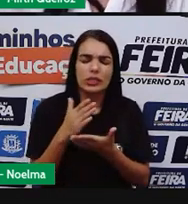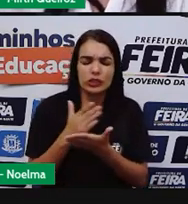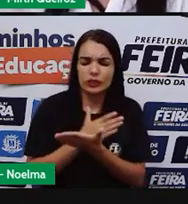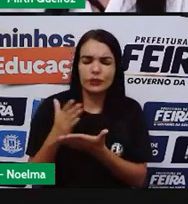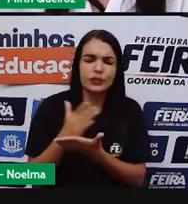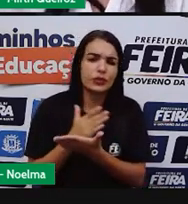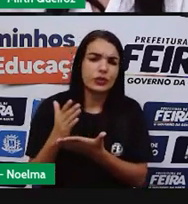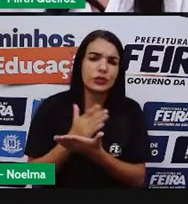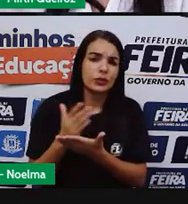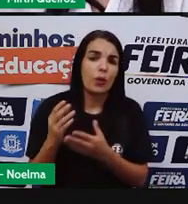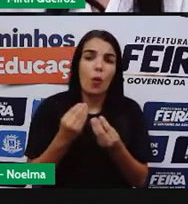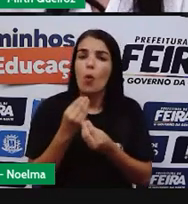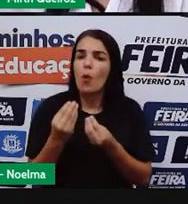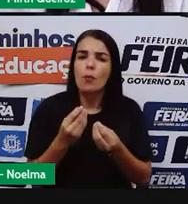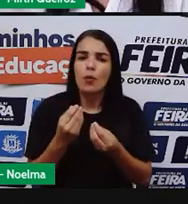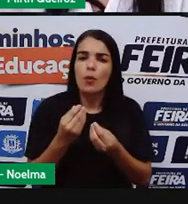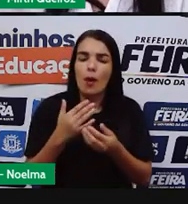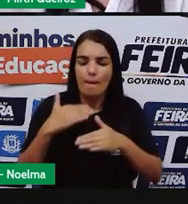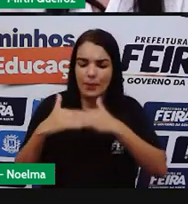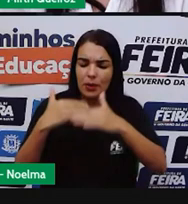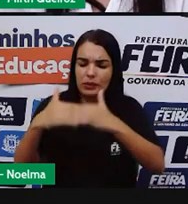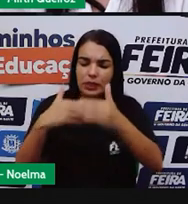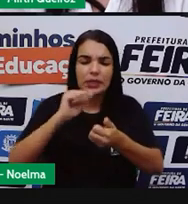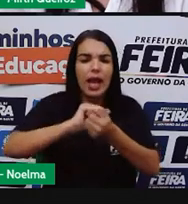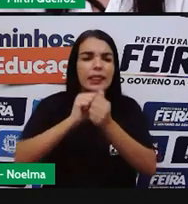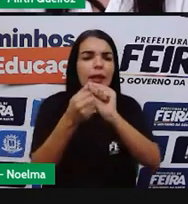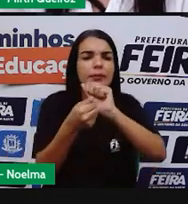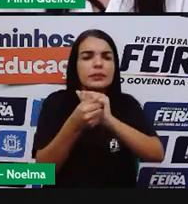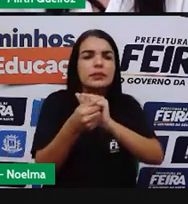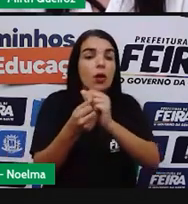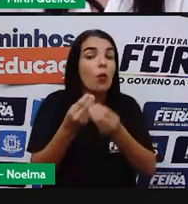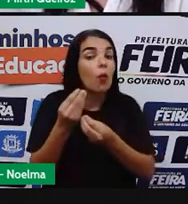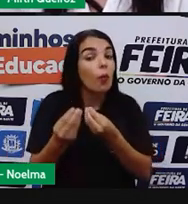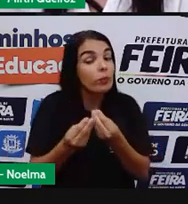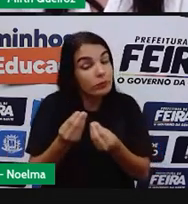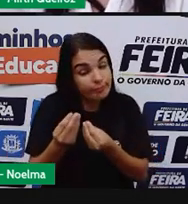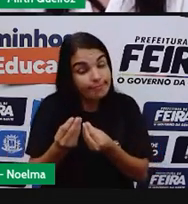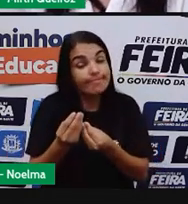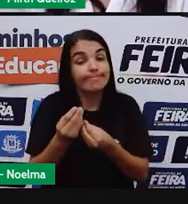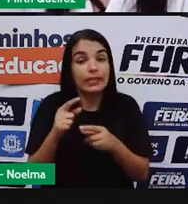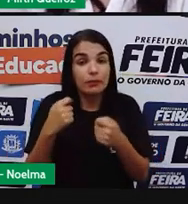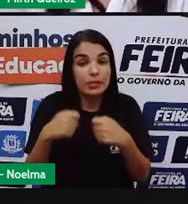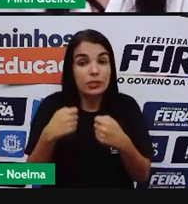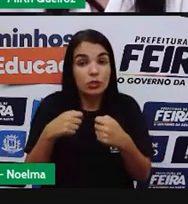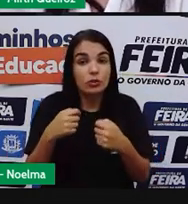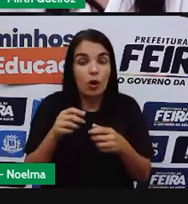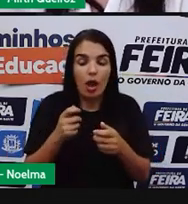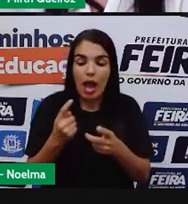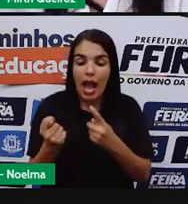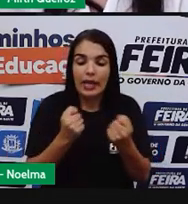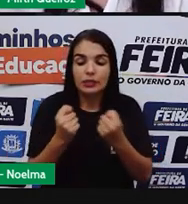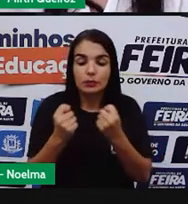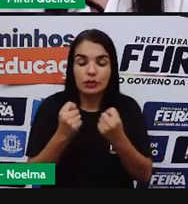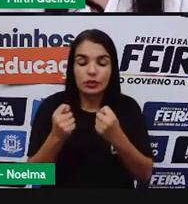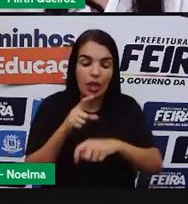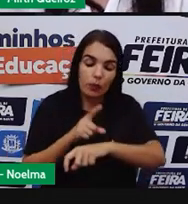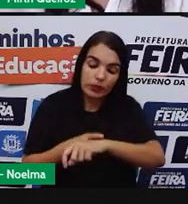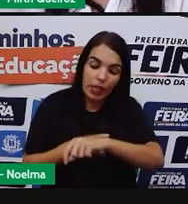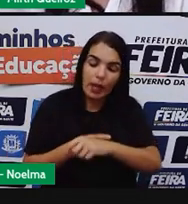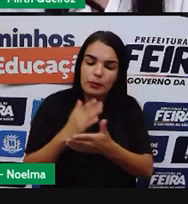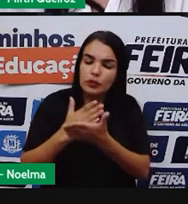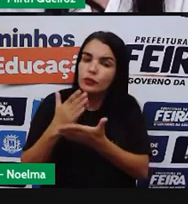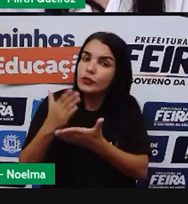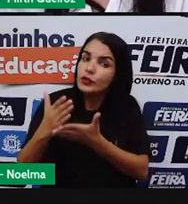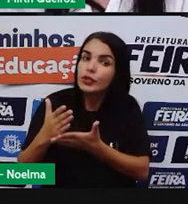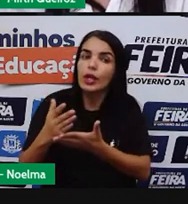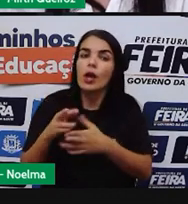vocês, esse processo de adaptação, né? Porque com o tempo vocês tiveram que administrar esse tempo, né? Dividir aí entre os irmãos, o